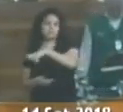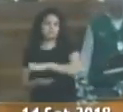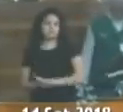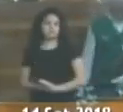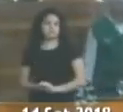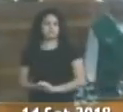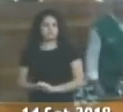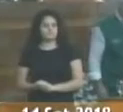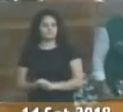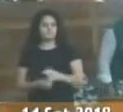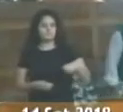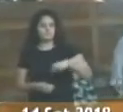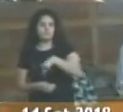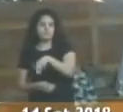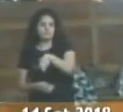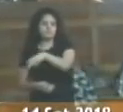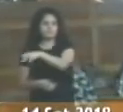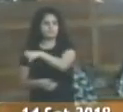tem